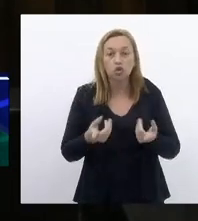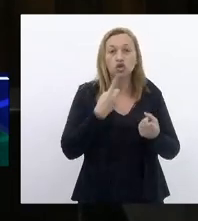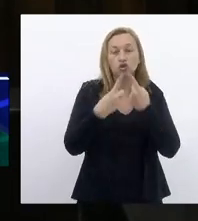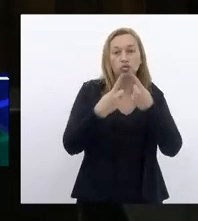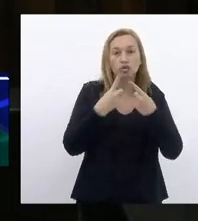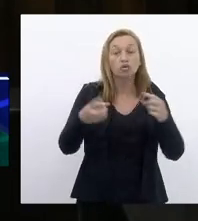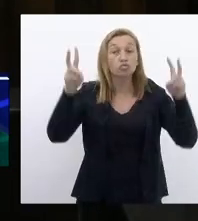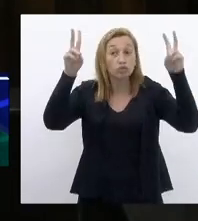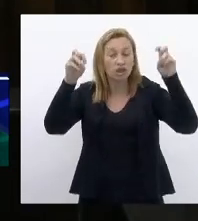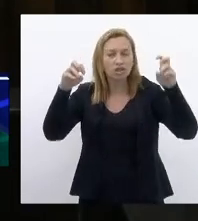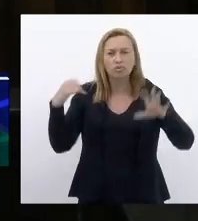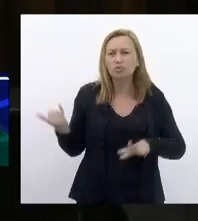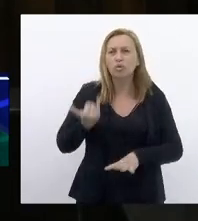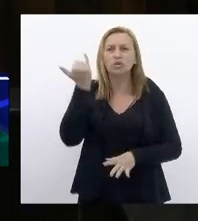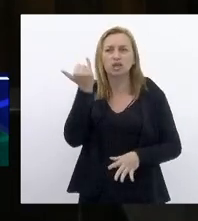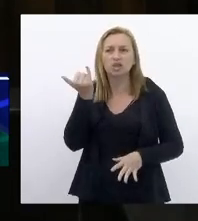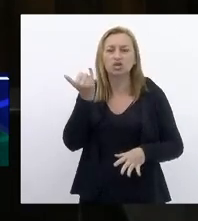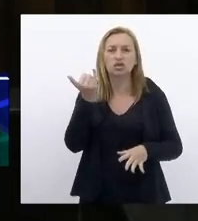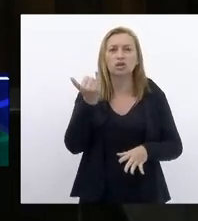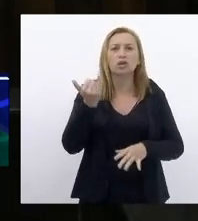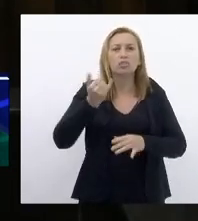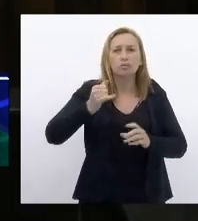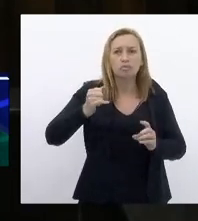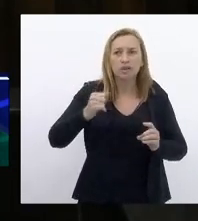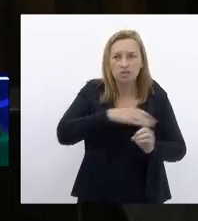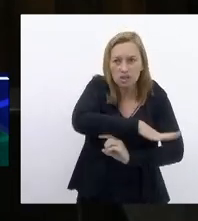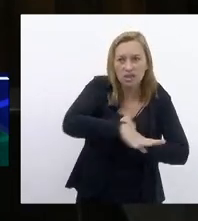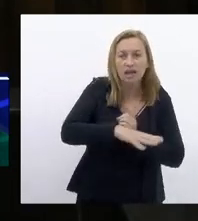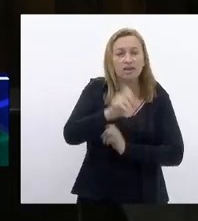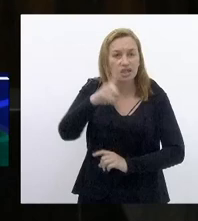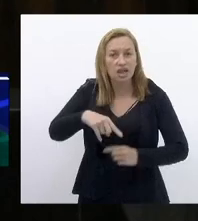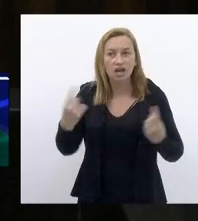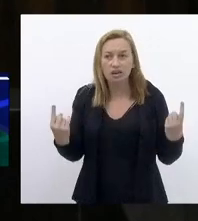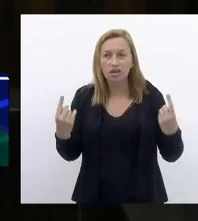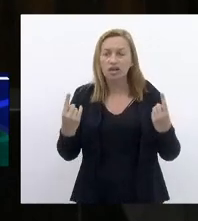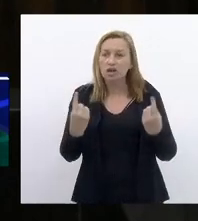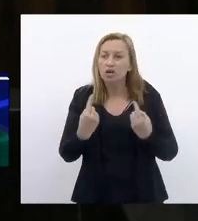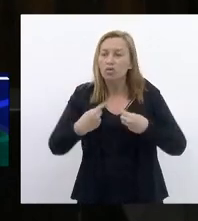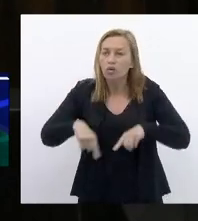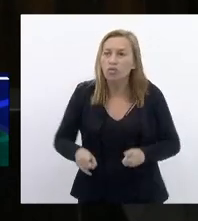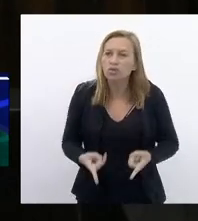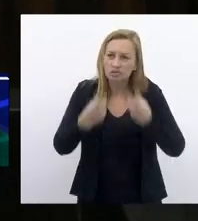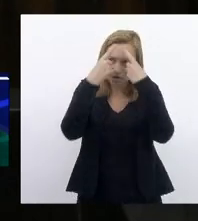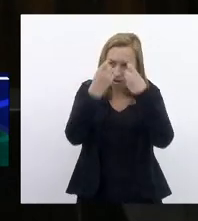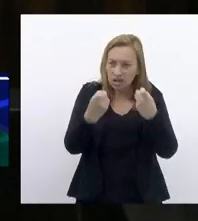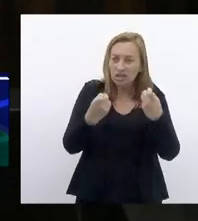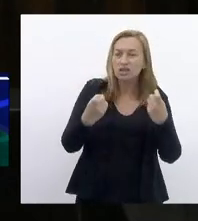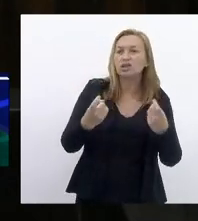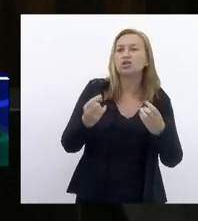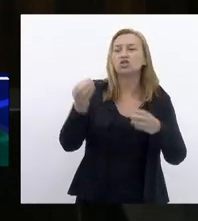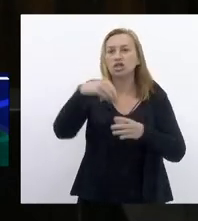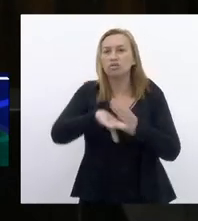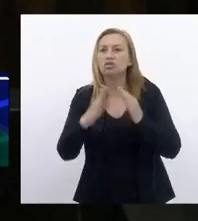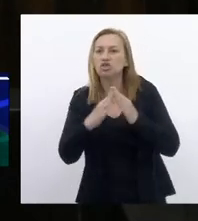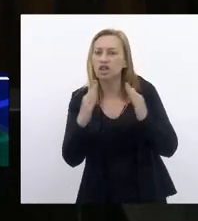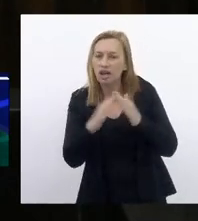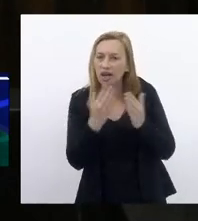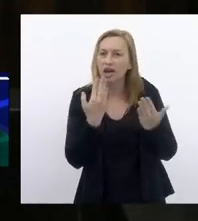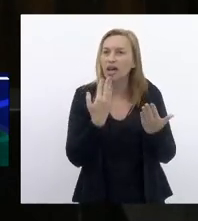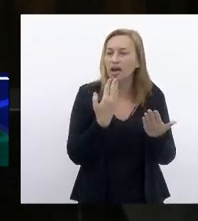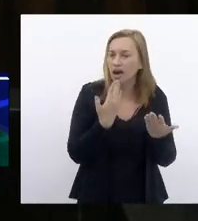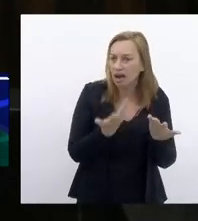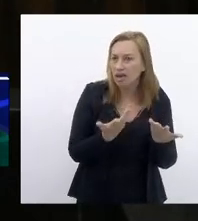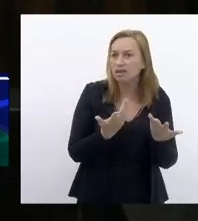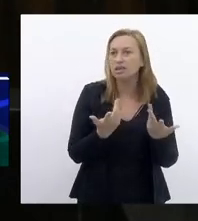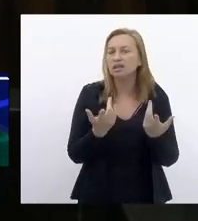um tema extremamente relevante para a sociedade, que é o enfrentamento à violência doméstica, as políticas afirmativas de inclusão